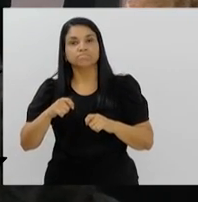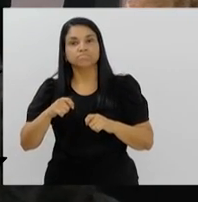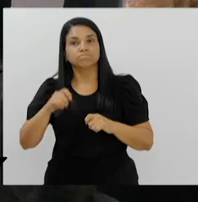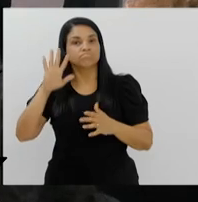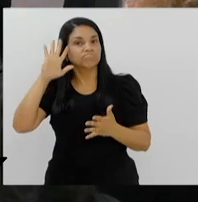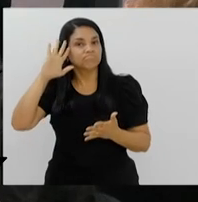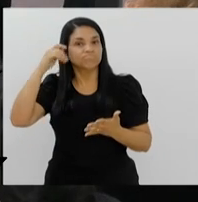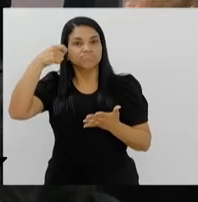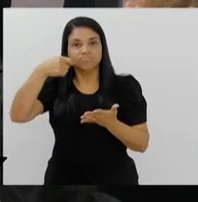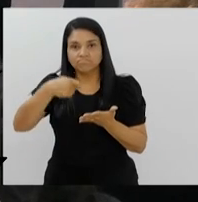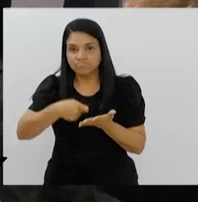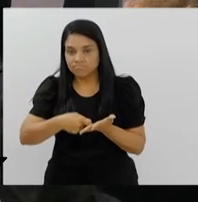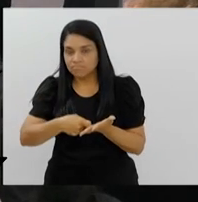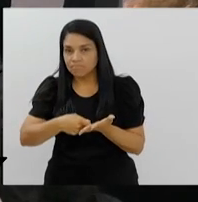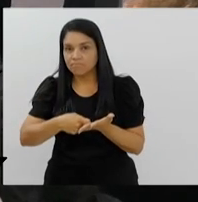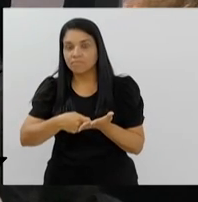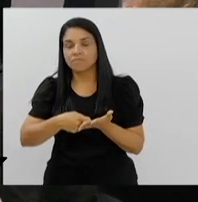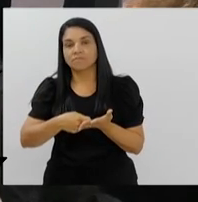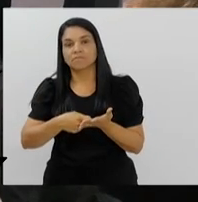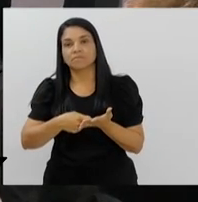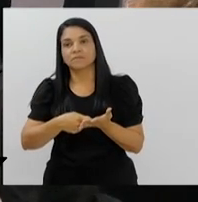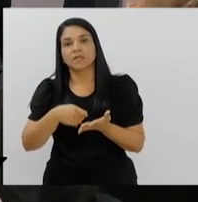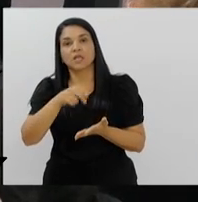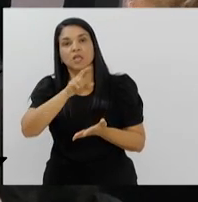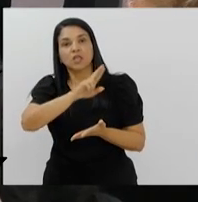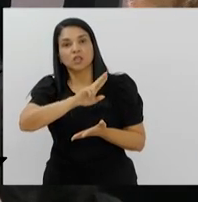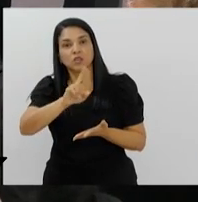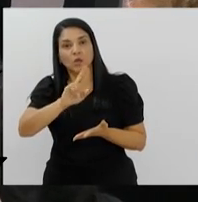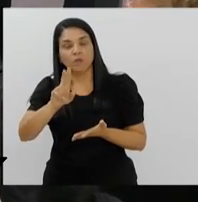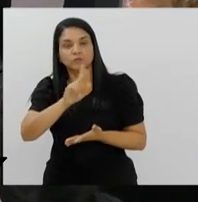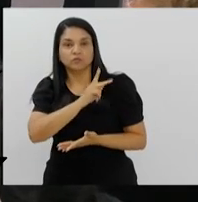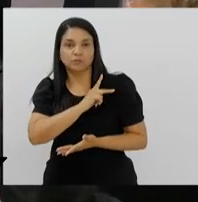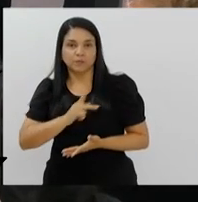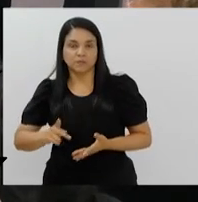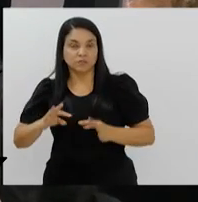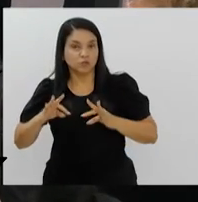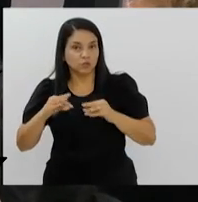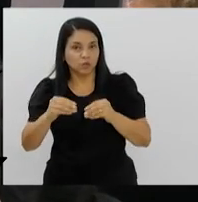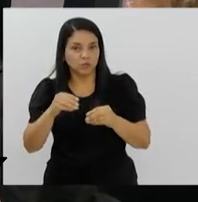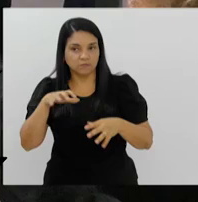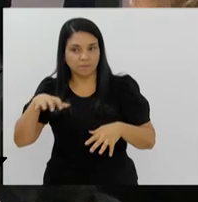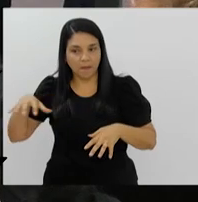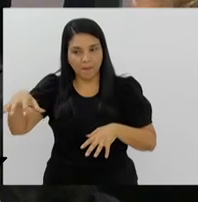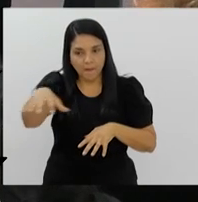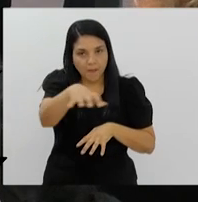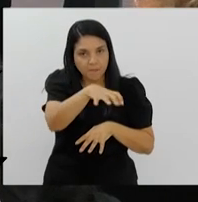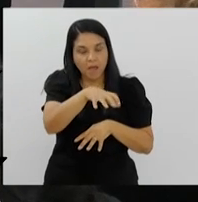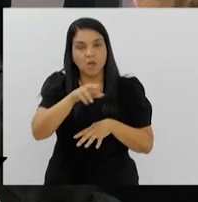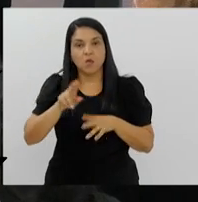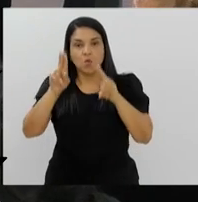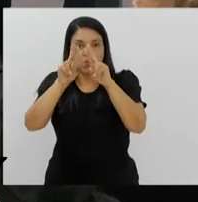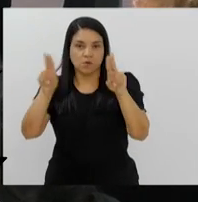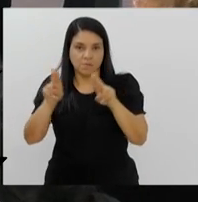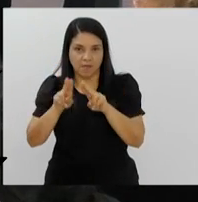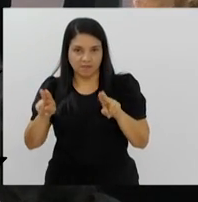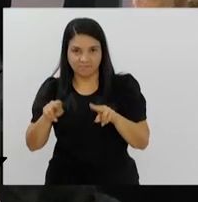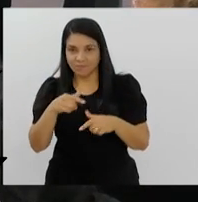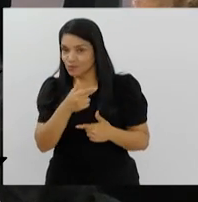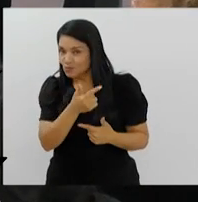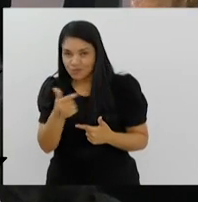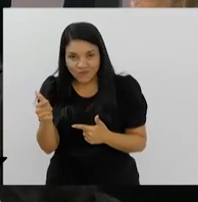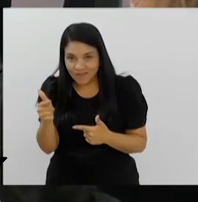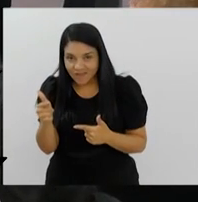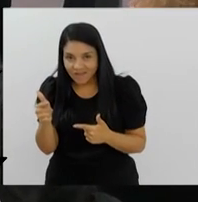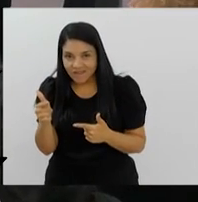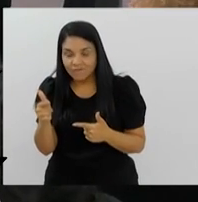soluções de dar Soluções em nome dos presidentes de todas as unimeds porque se não o tiver nós vamos